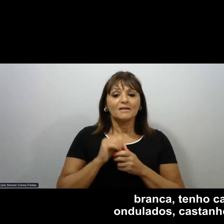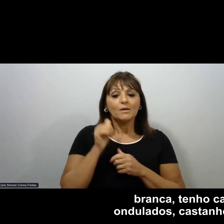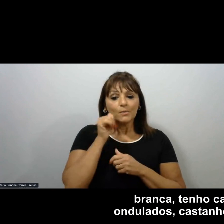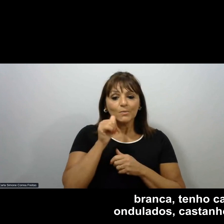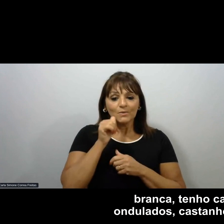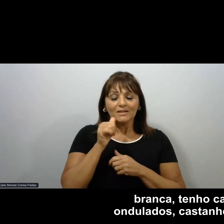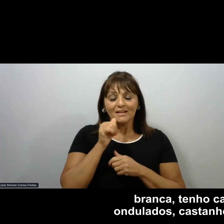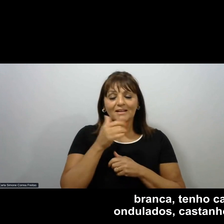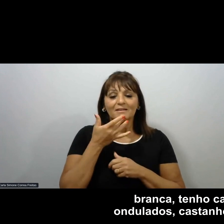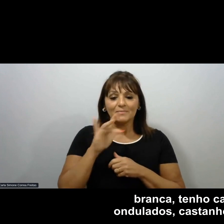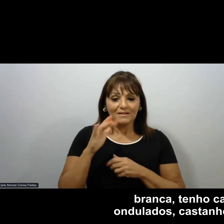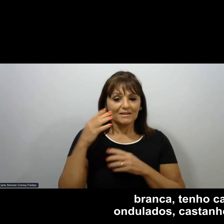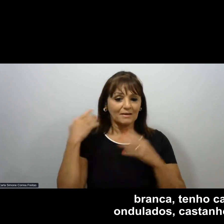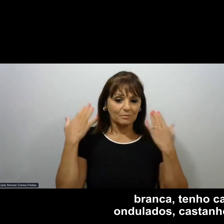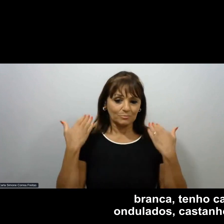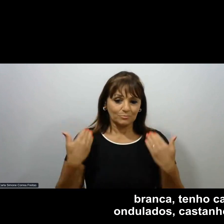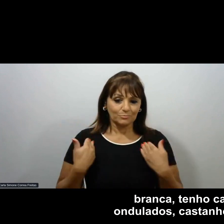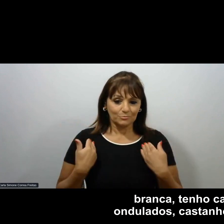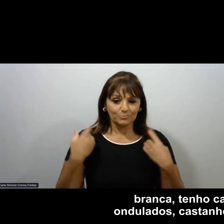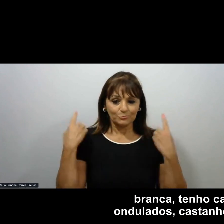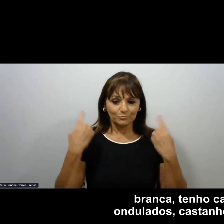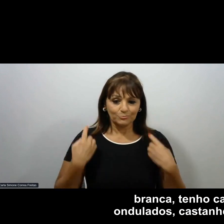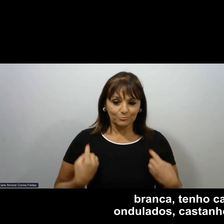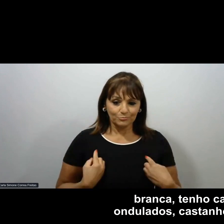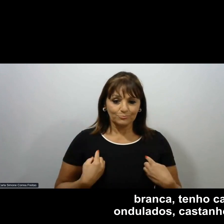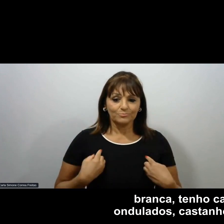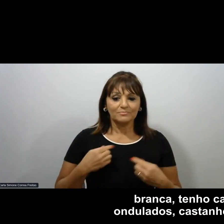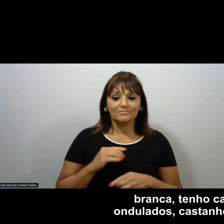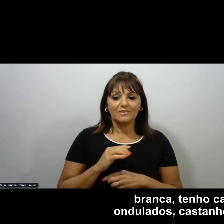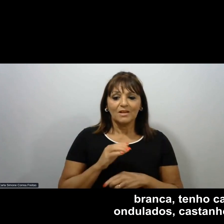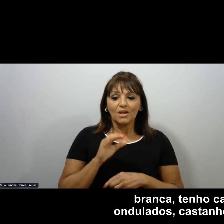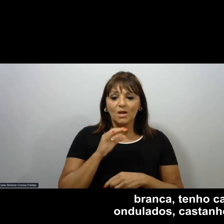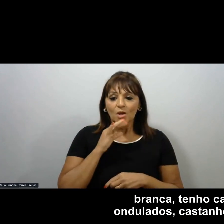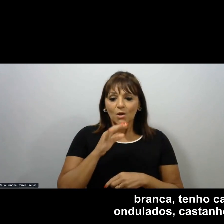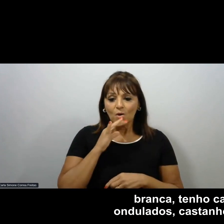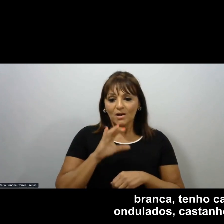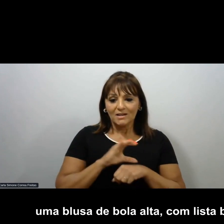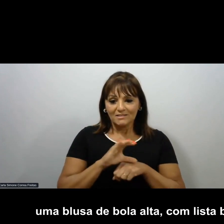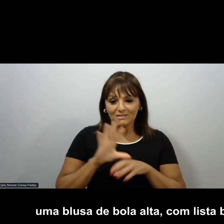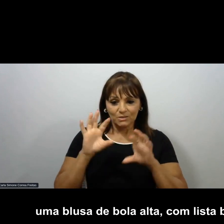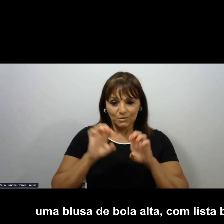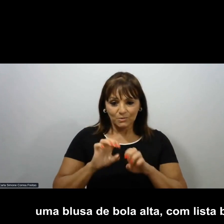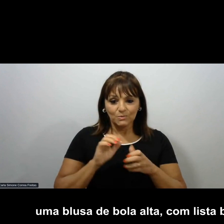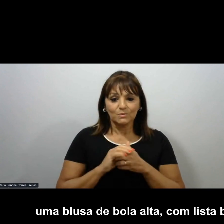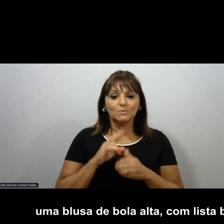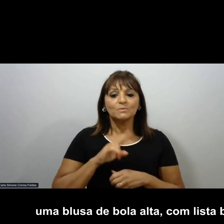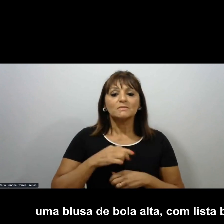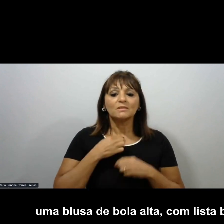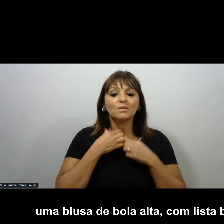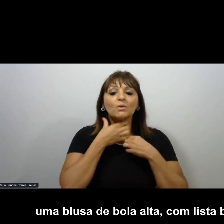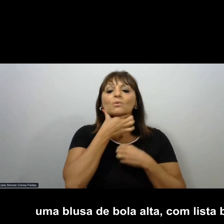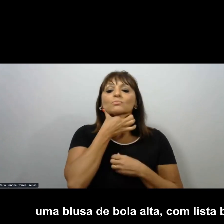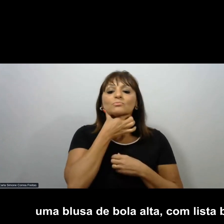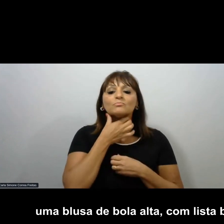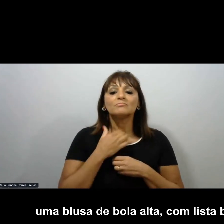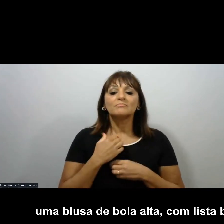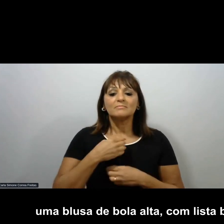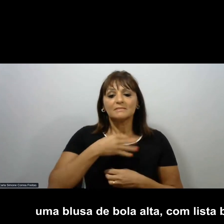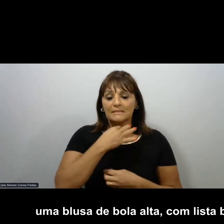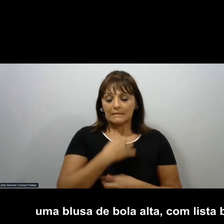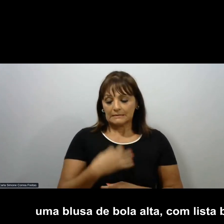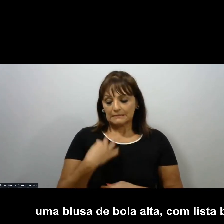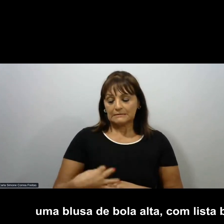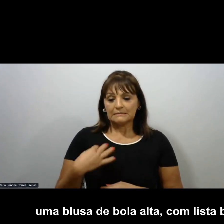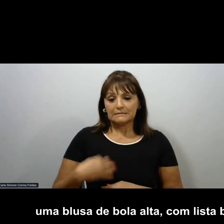escuros. Estou usando uma blusa de gola alta com lista branca e vermelha, estou usando óculos transparente, fone de